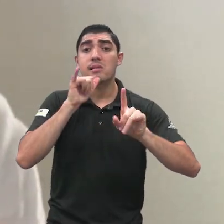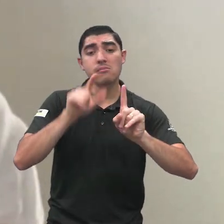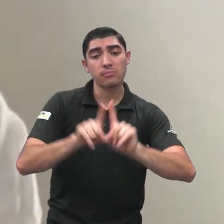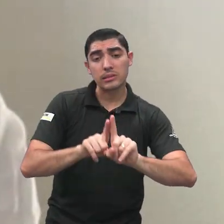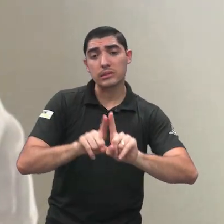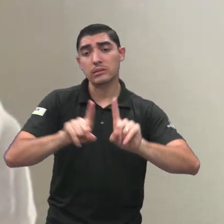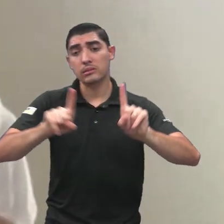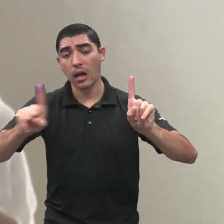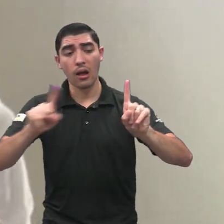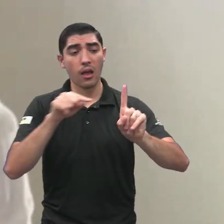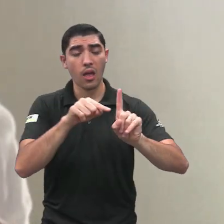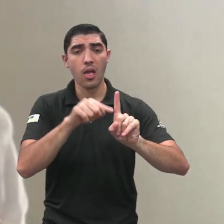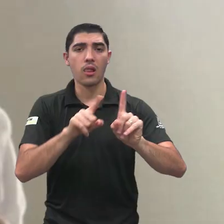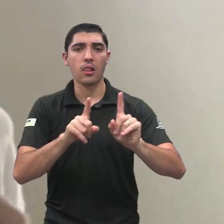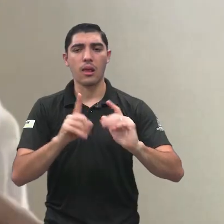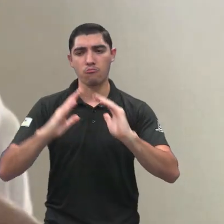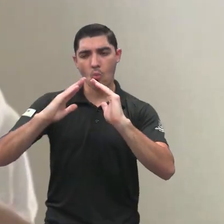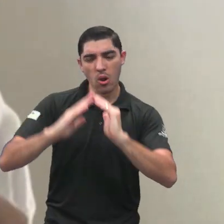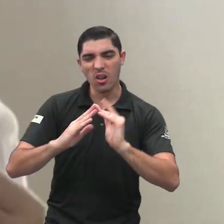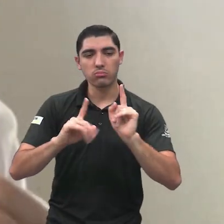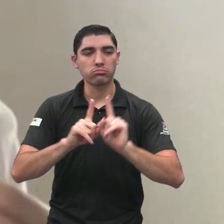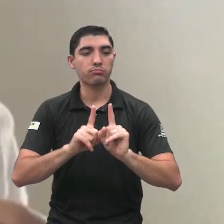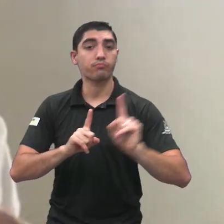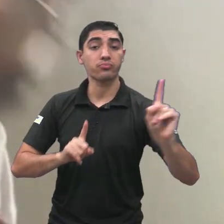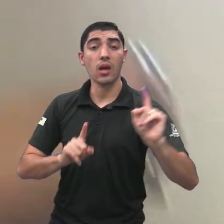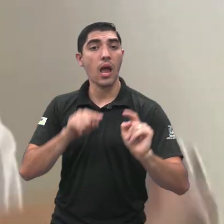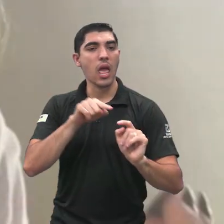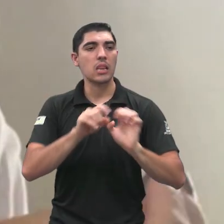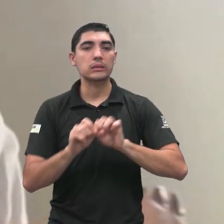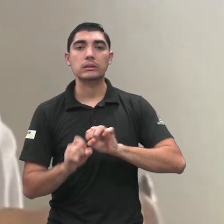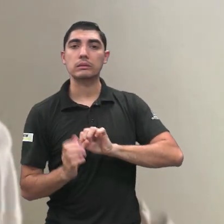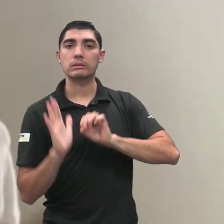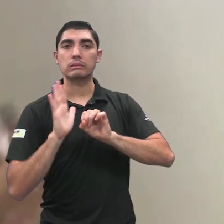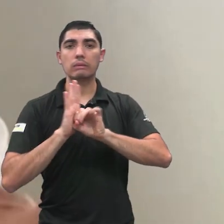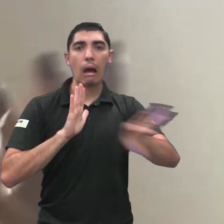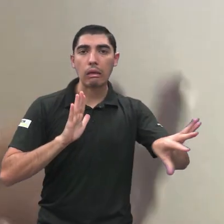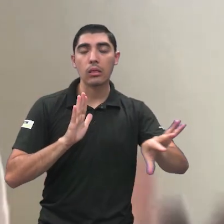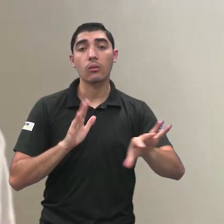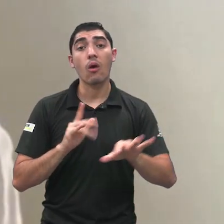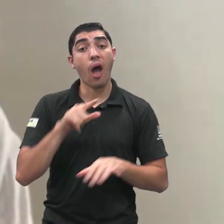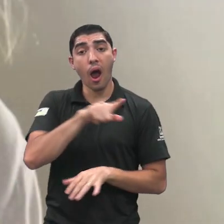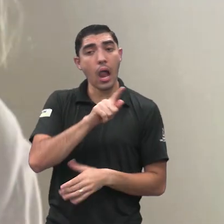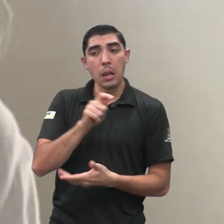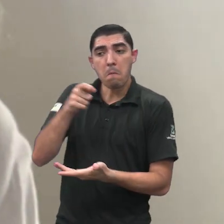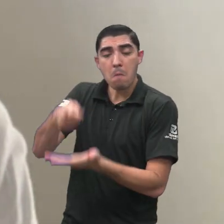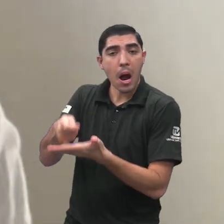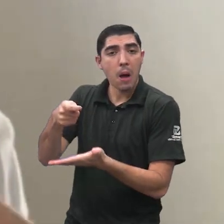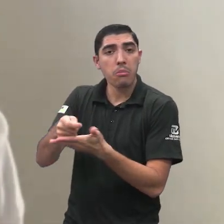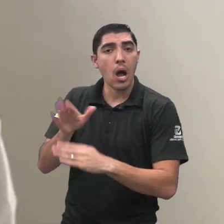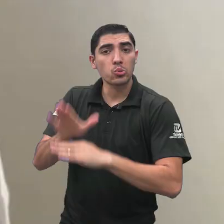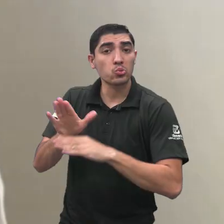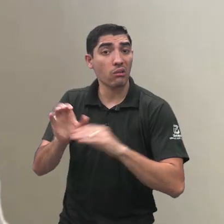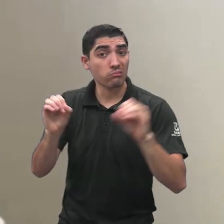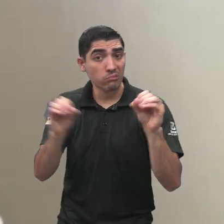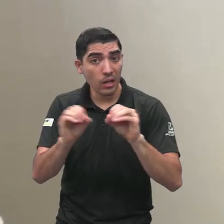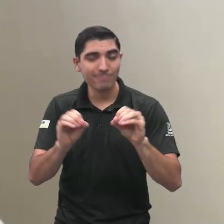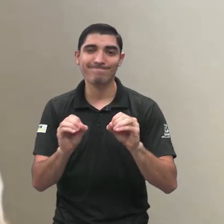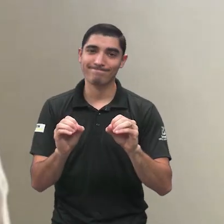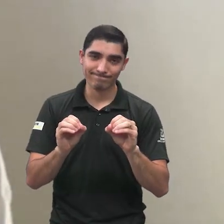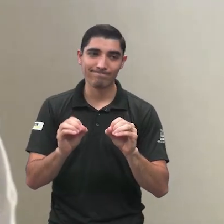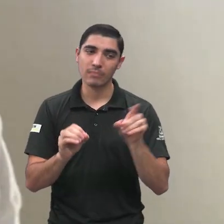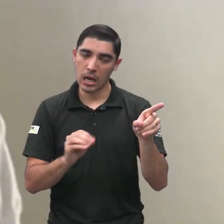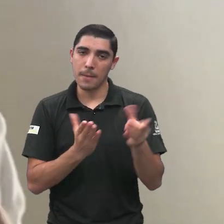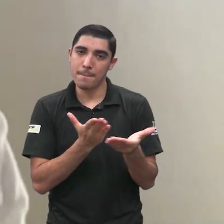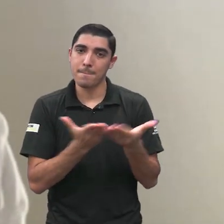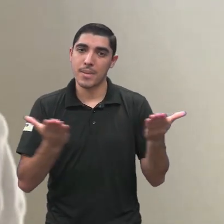sai de casa ou deixa de contribuir com o sustento daquela casa onde a criança pertence, passa a ser devida pensão.